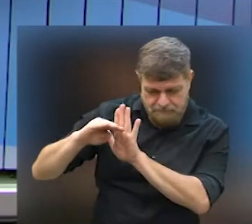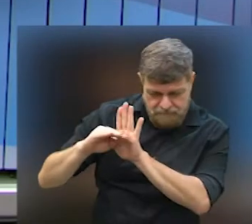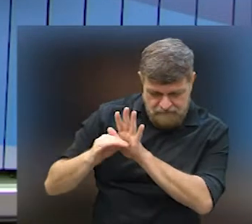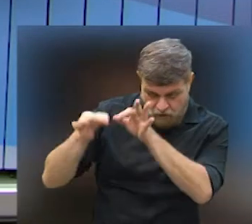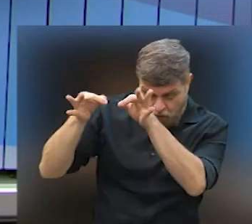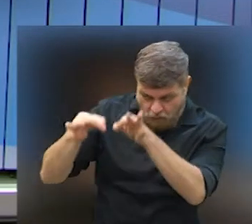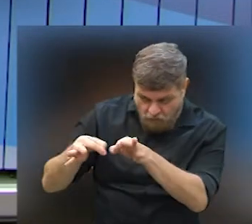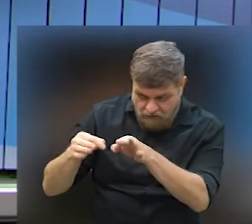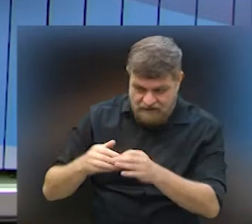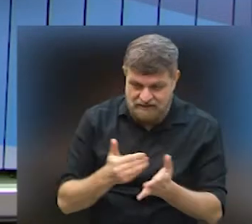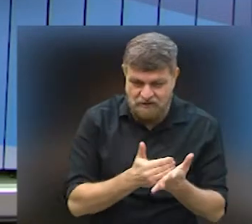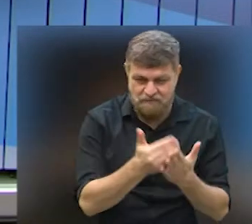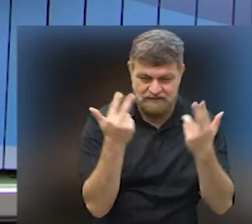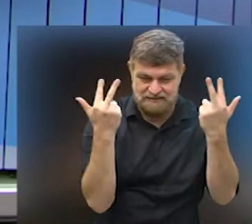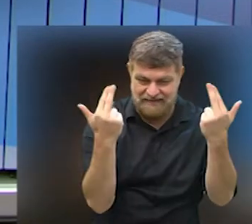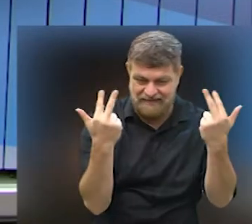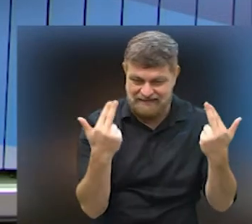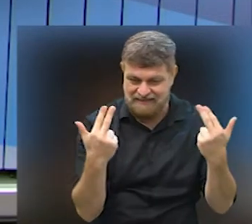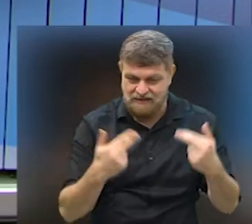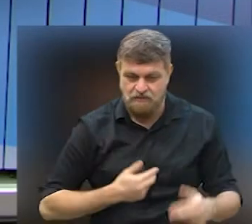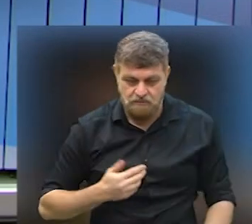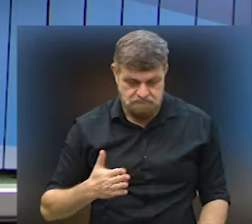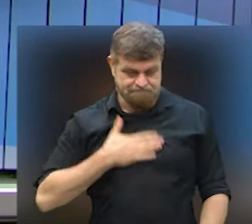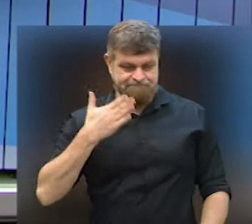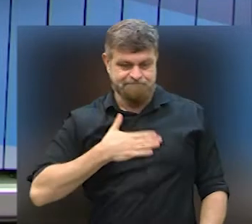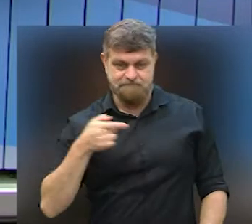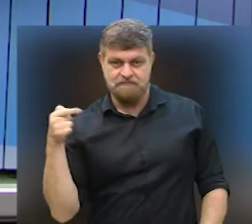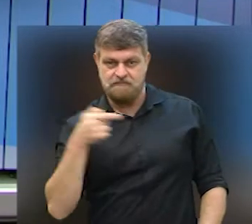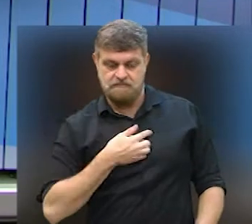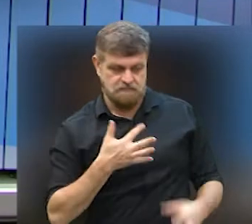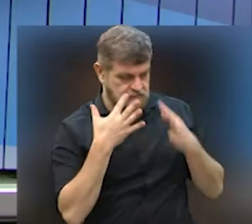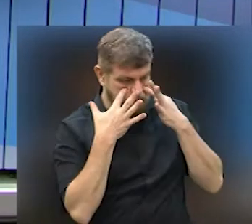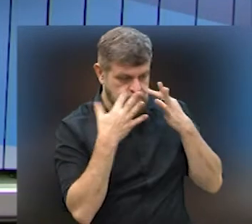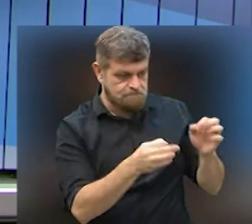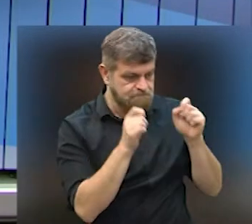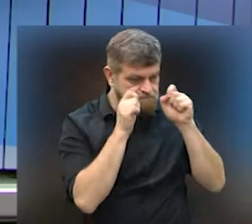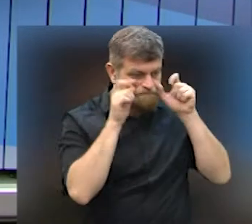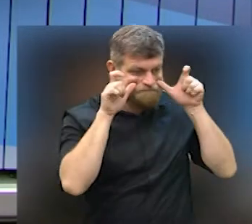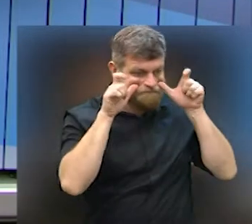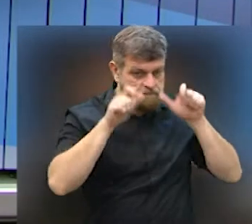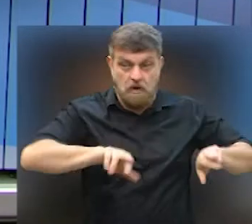planejado certinho neste início ou de cara alguma coisa já te chamou a atenção?